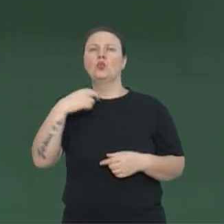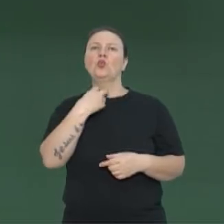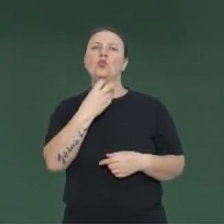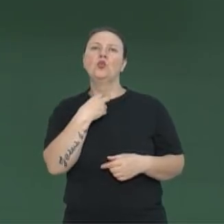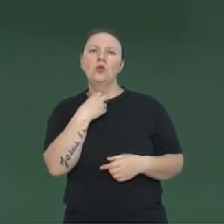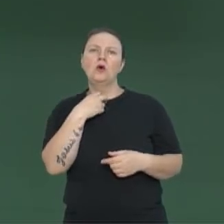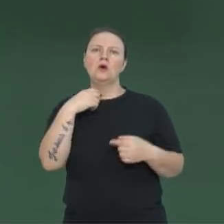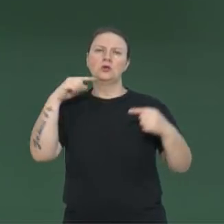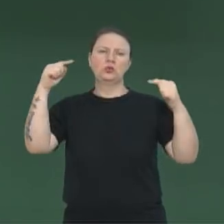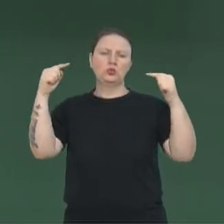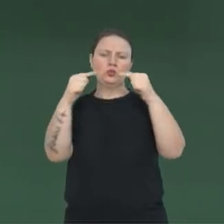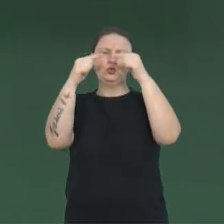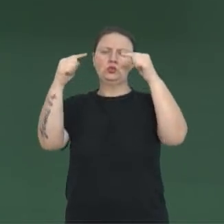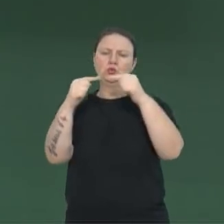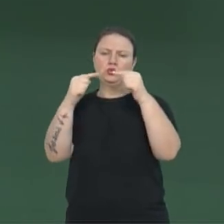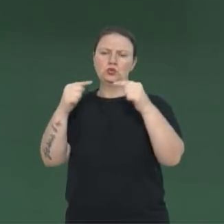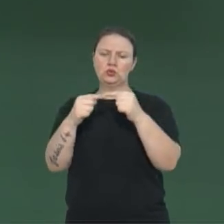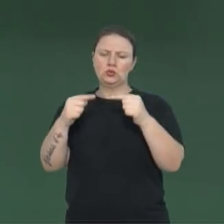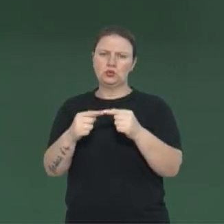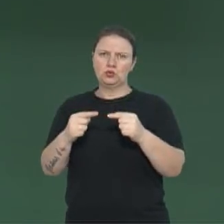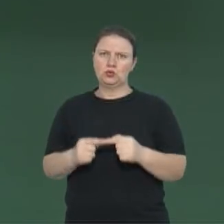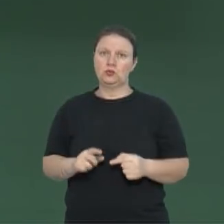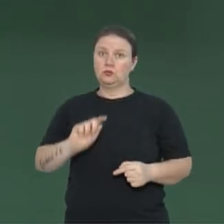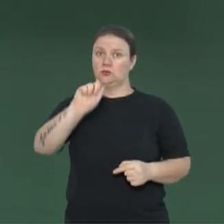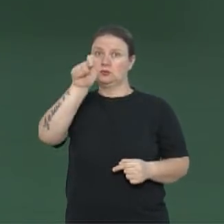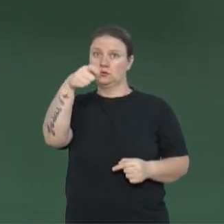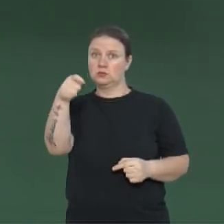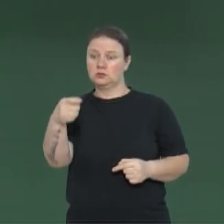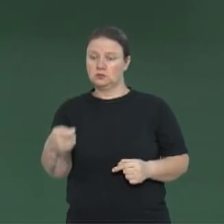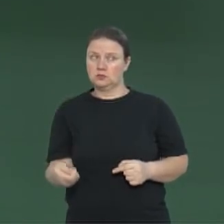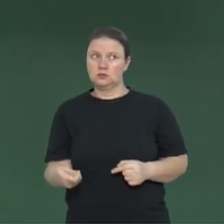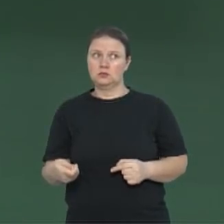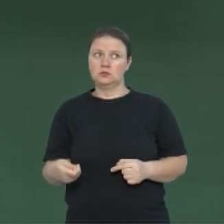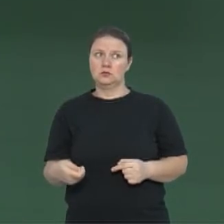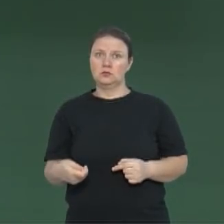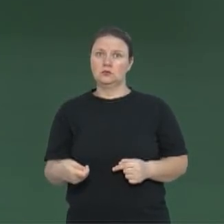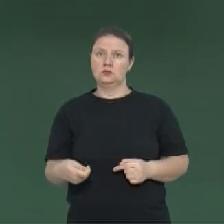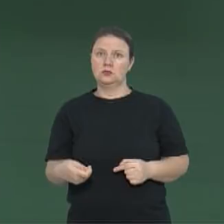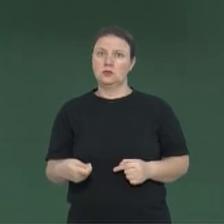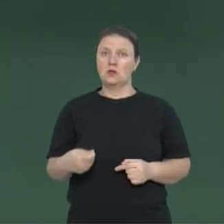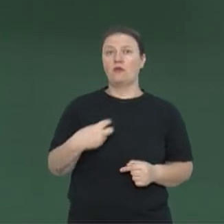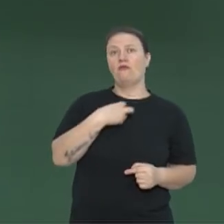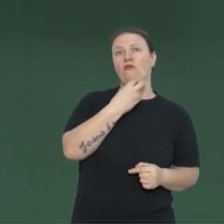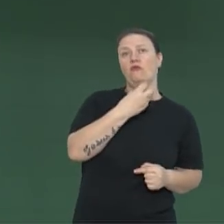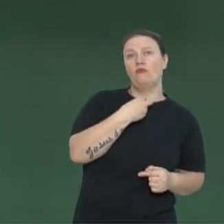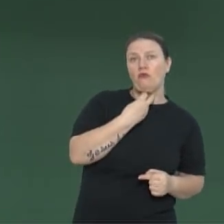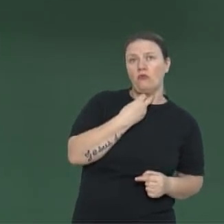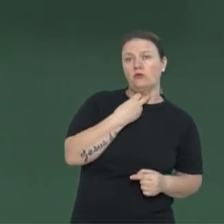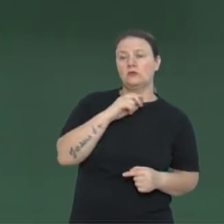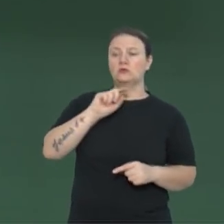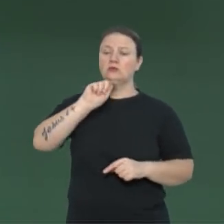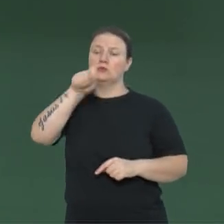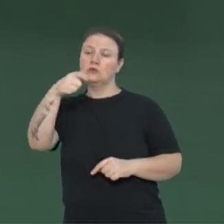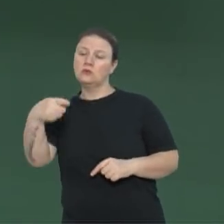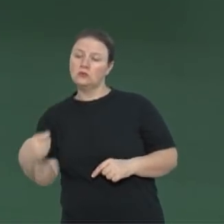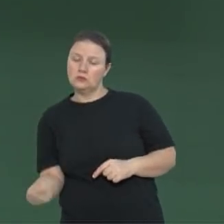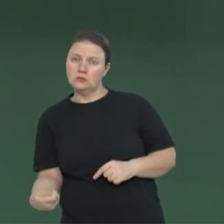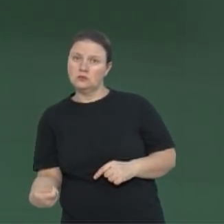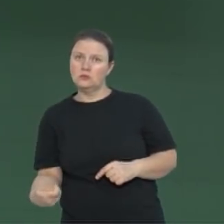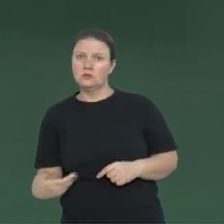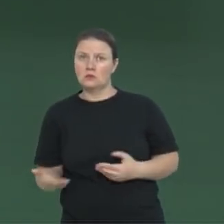gesto. Olha o gesto que eu acabei de fazer, da voz associada ao gesto. Esse gesto que eu acabei